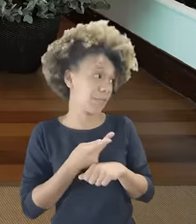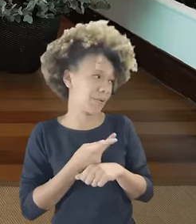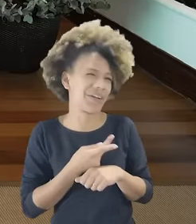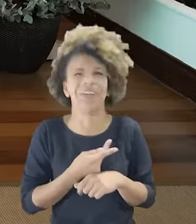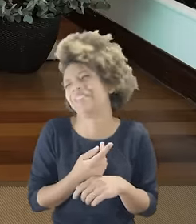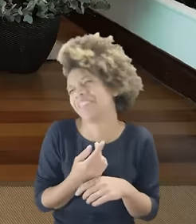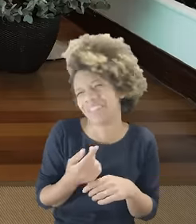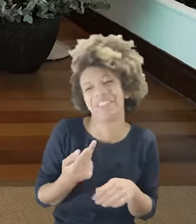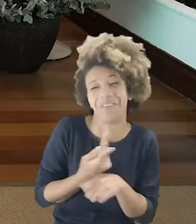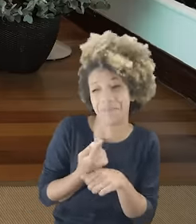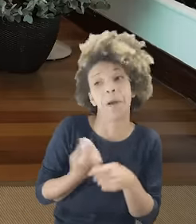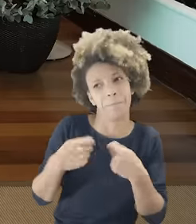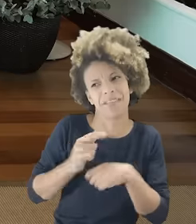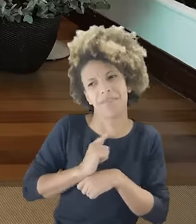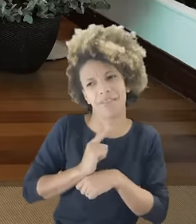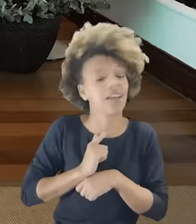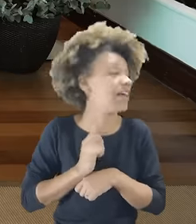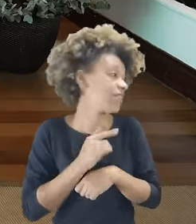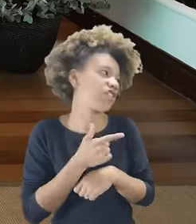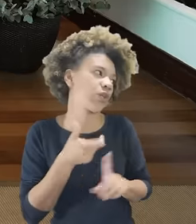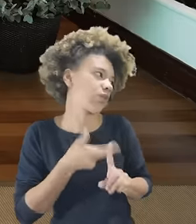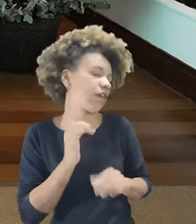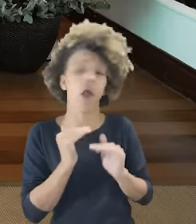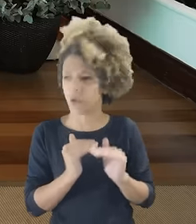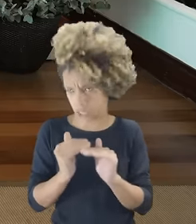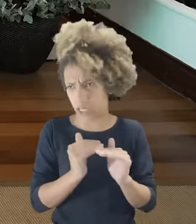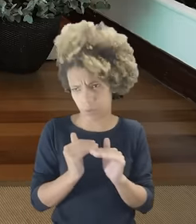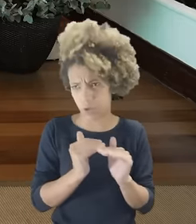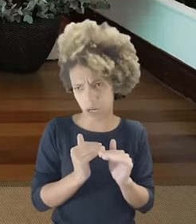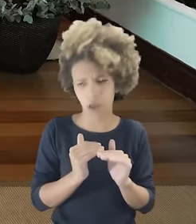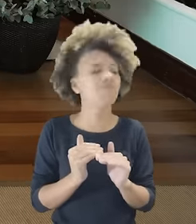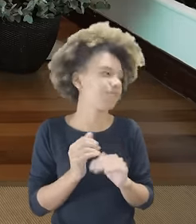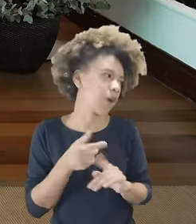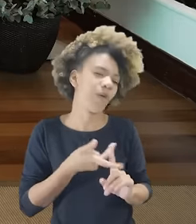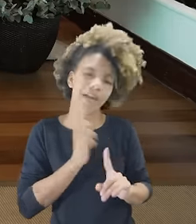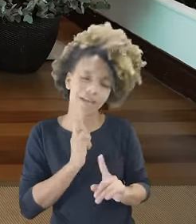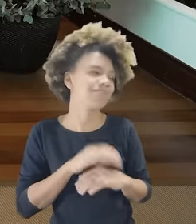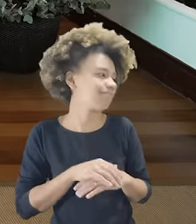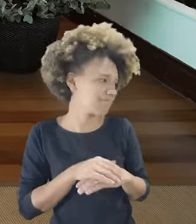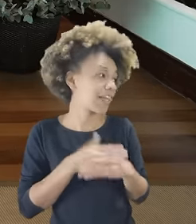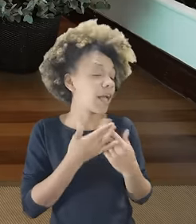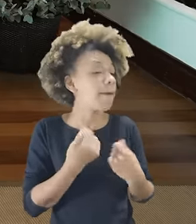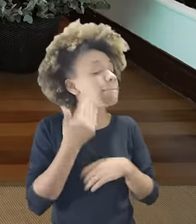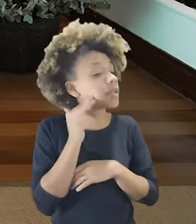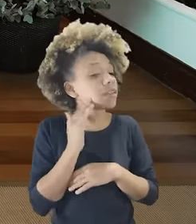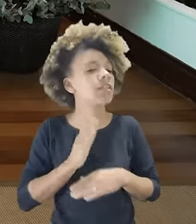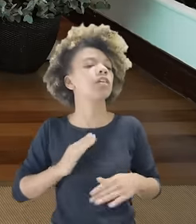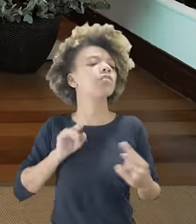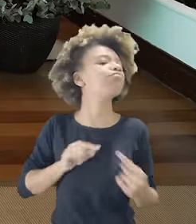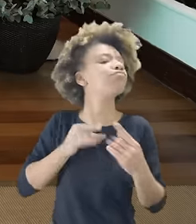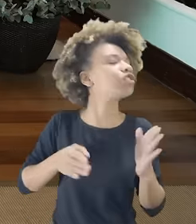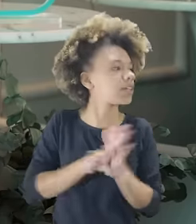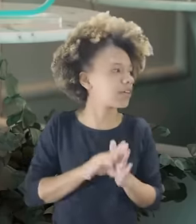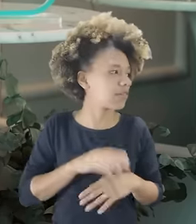você tá buscando você precisa ter né cara se você não é equilíbrio né ele funciona para você entender que